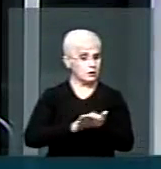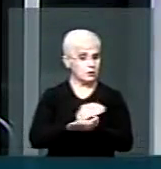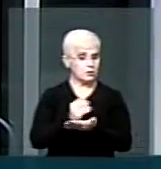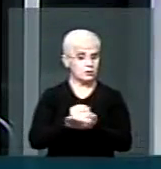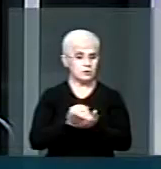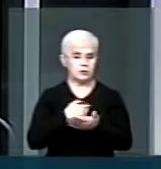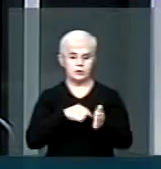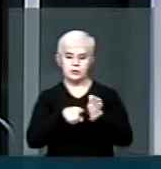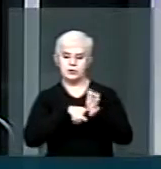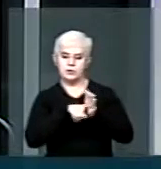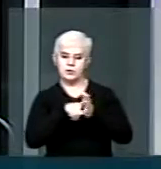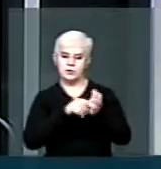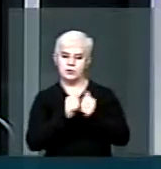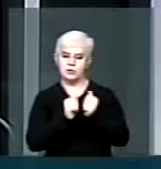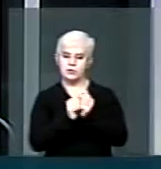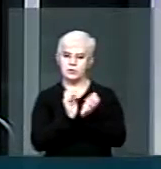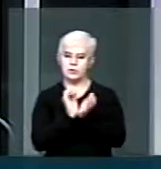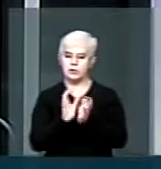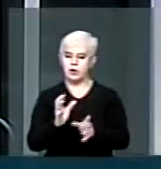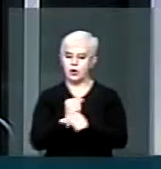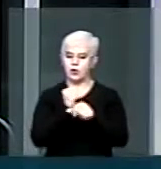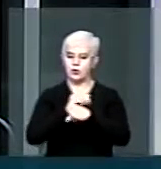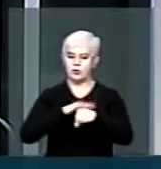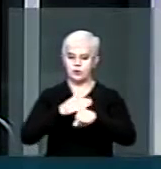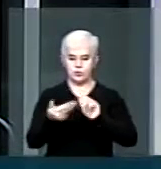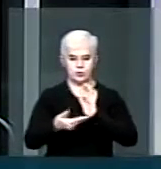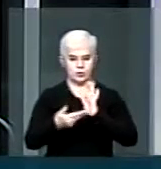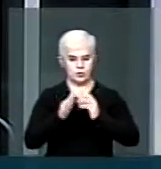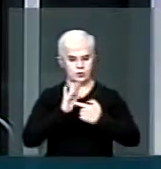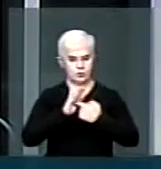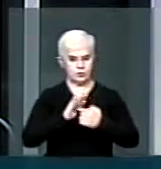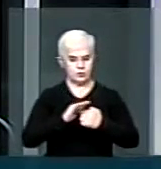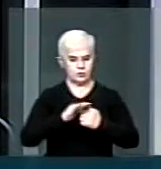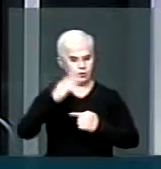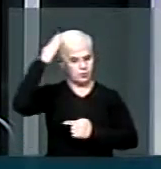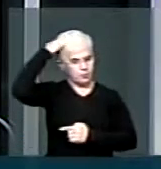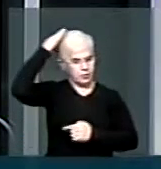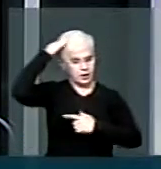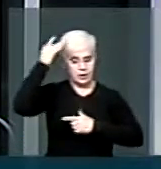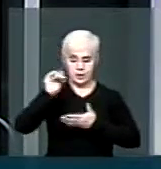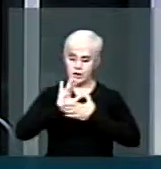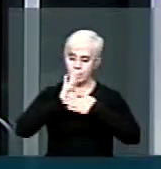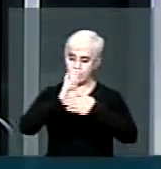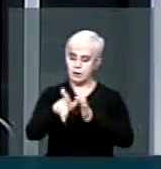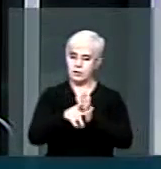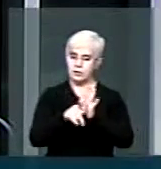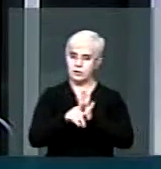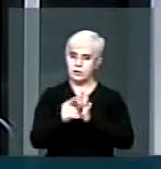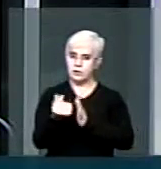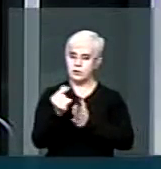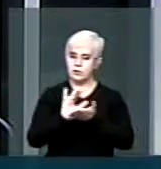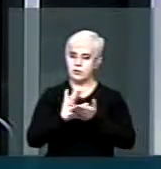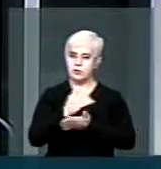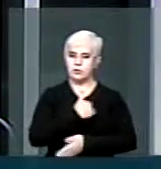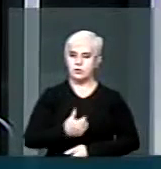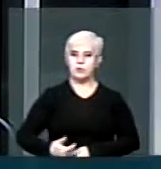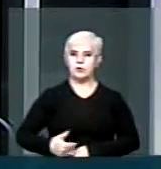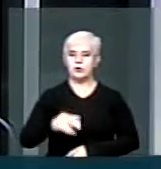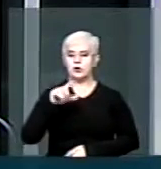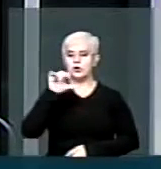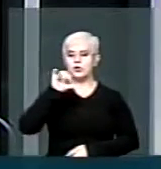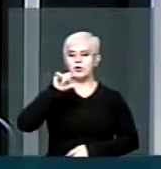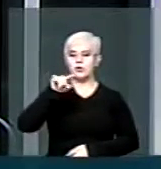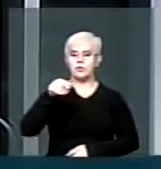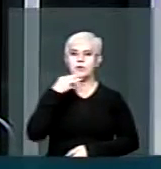que solicitei à consultoria do orçamento na Câmara mostrou que o Paraná teve uma ajuda financeira do governo federal no valor de 9 milhões